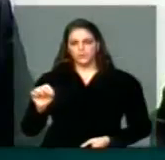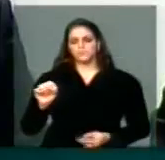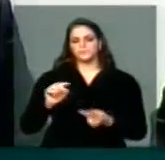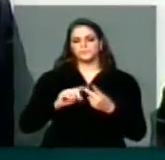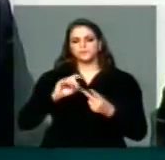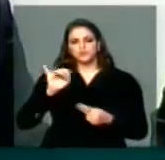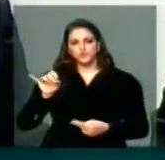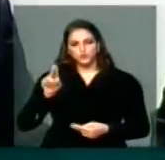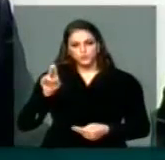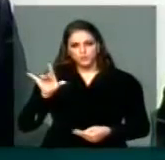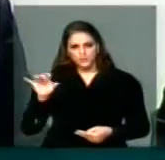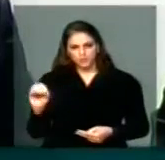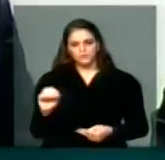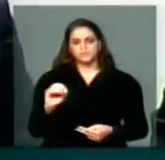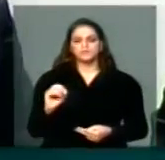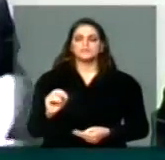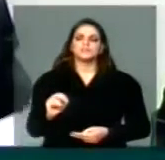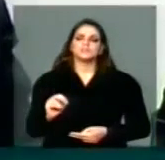Júlio Camargo.